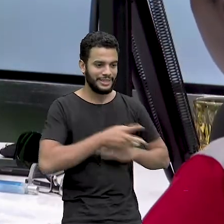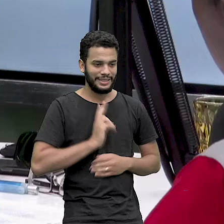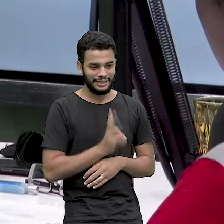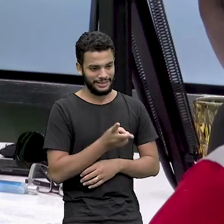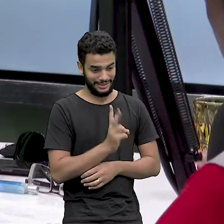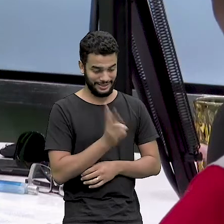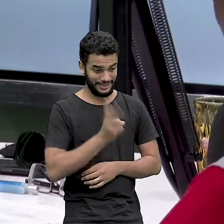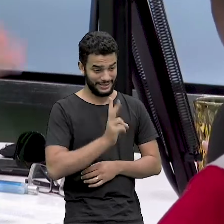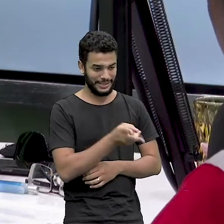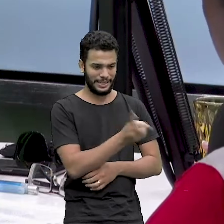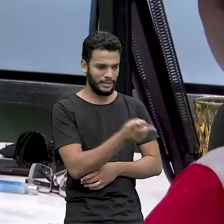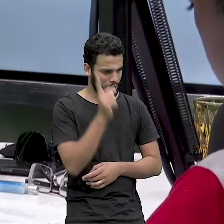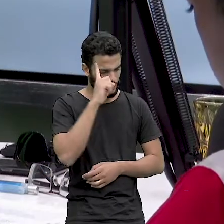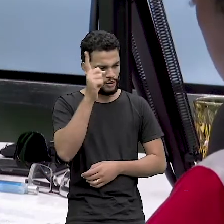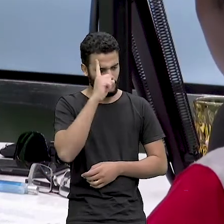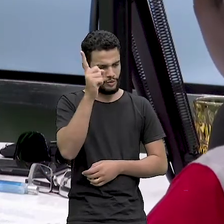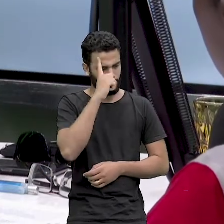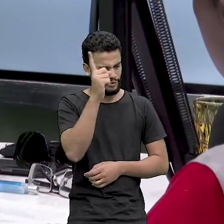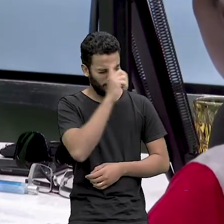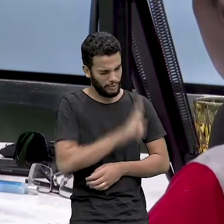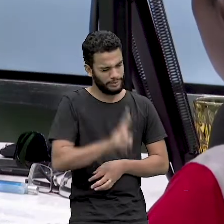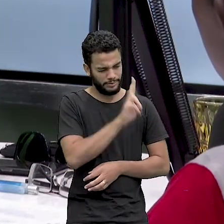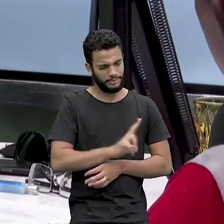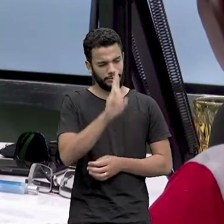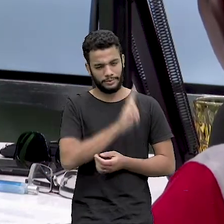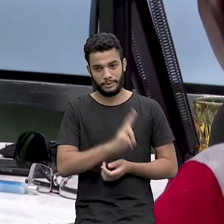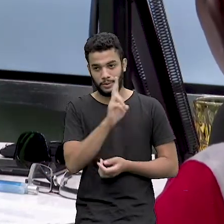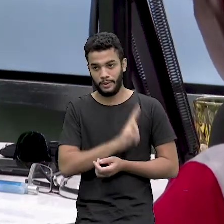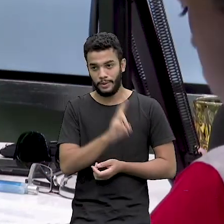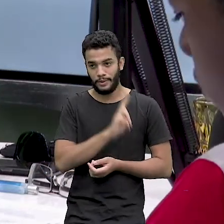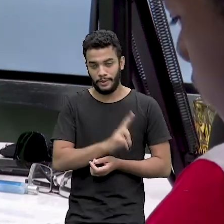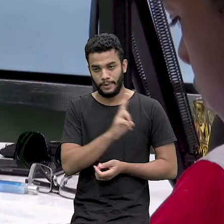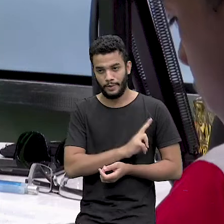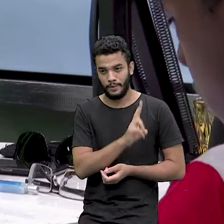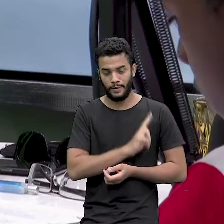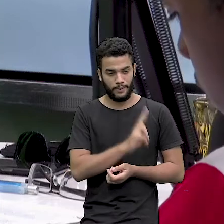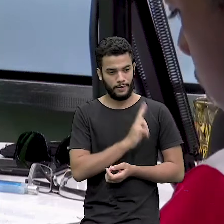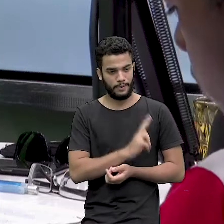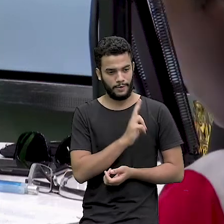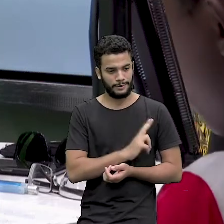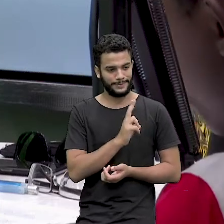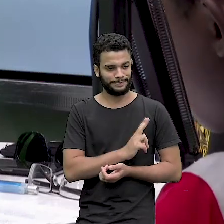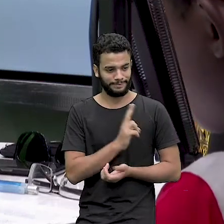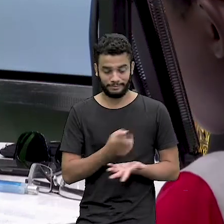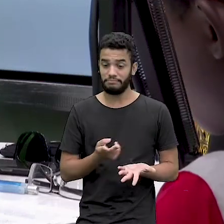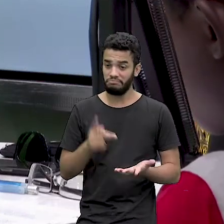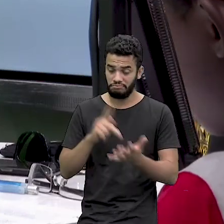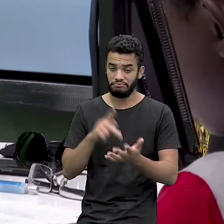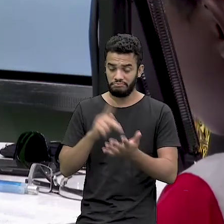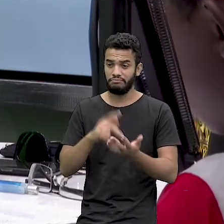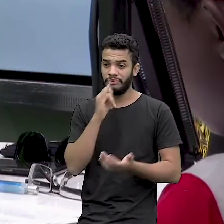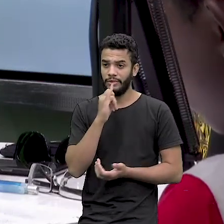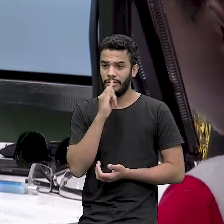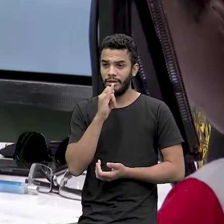YouTube estão fazendo? Eles estão convencendo as pessoas a comprar aqueles produtos que eles estão vendendo. Os influencers, né? Eles estão vendendo produtos. Então,